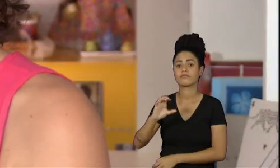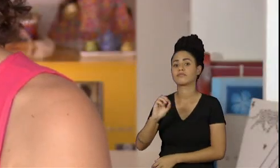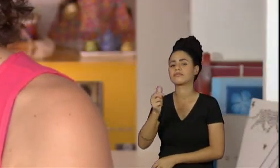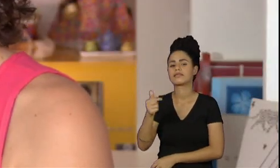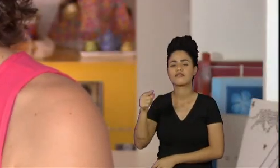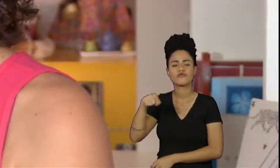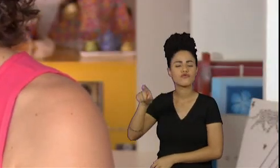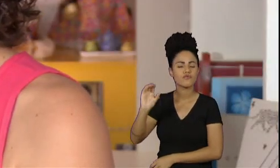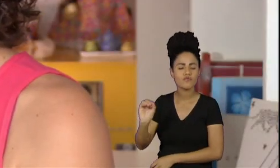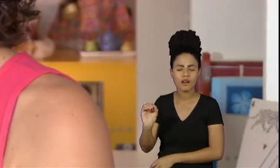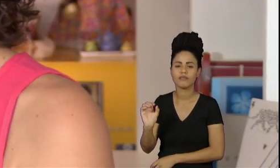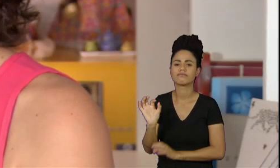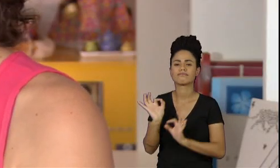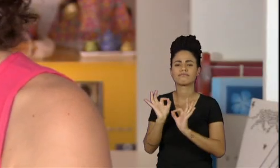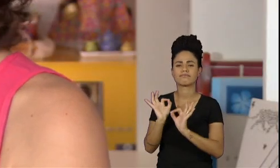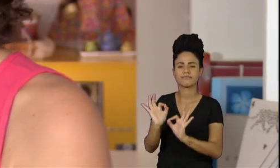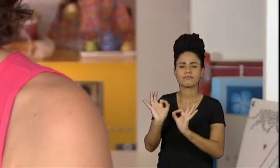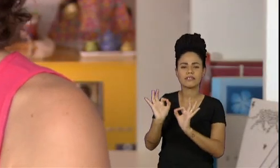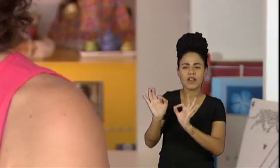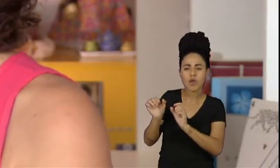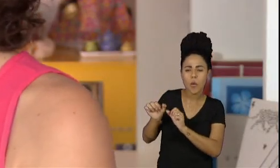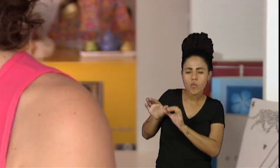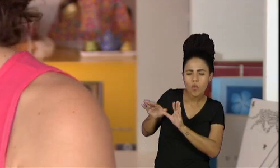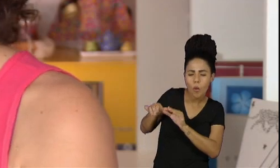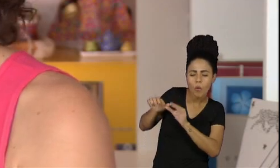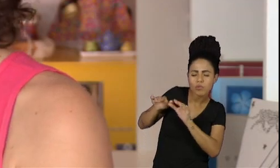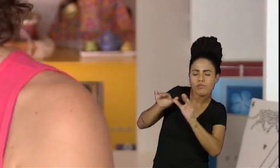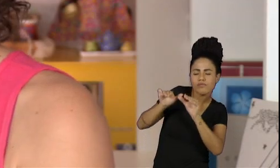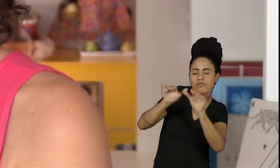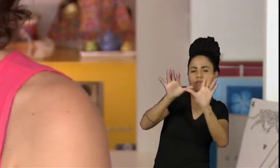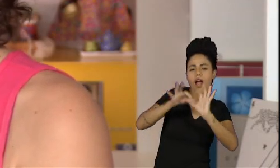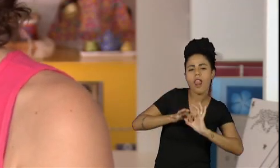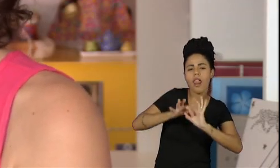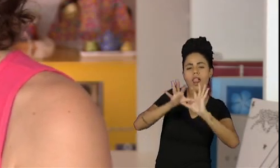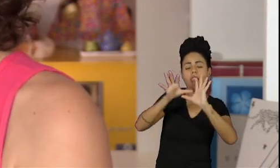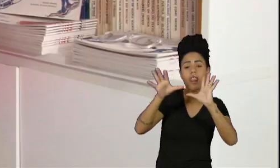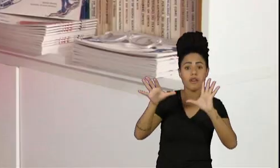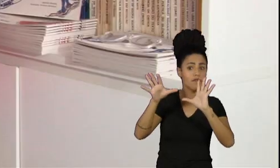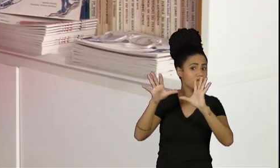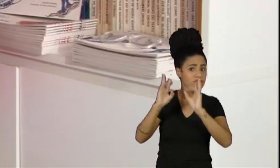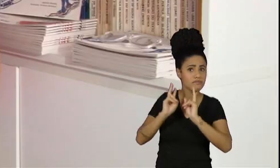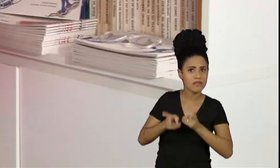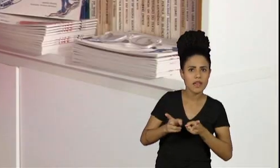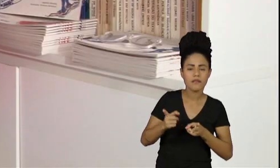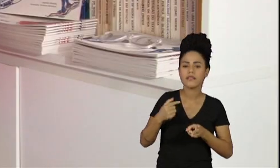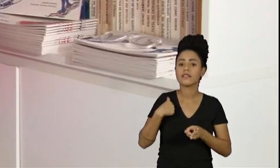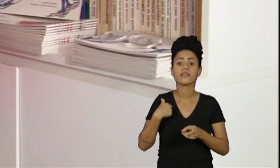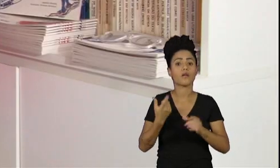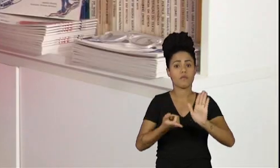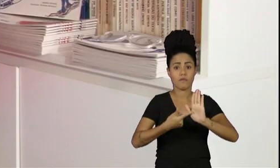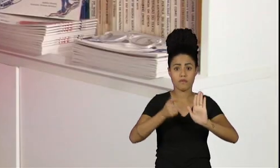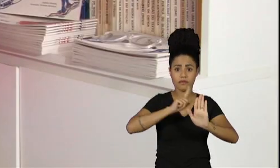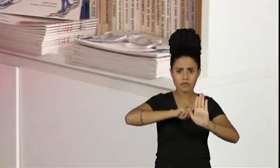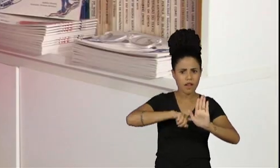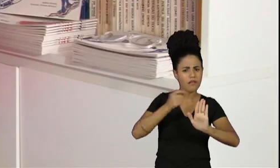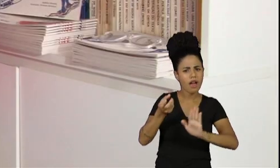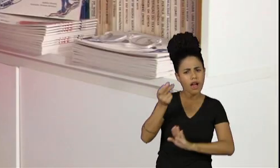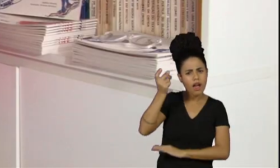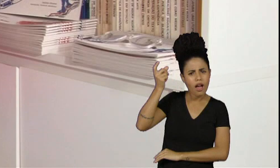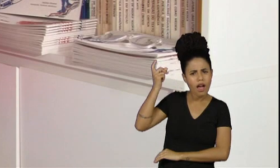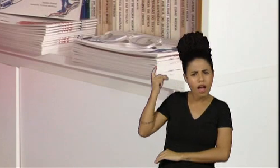ave, né? Que voa que nem gavião, né? Que pega, mata e come. Então é uma metáfora daquele